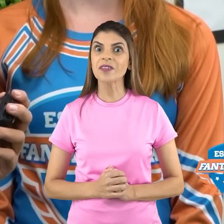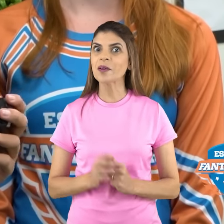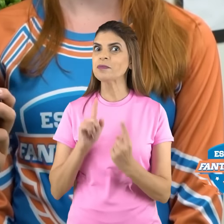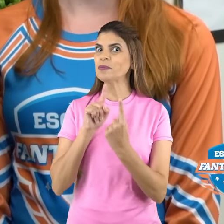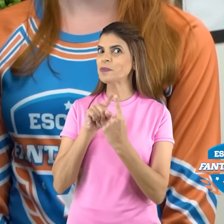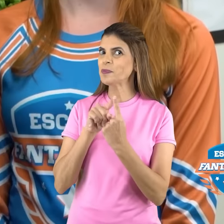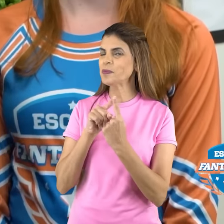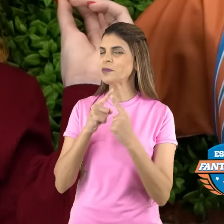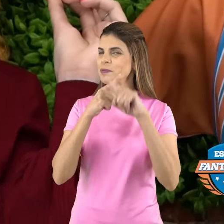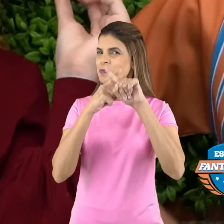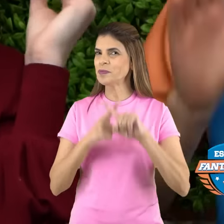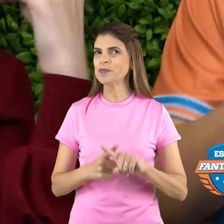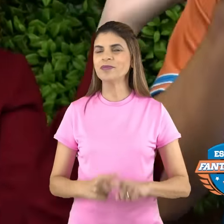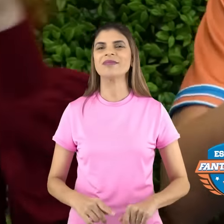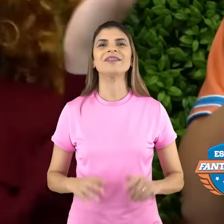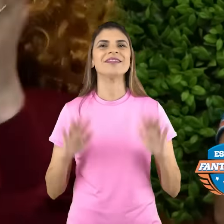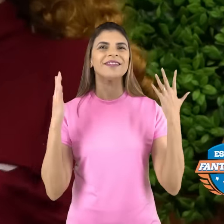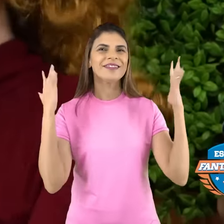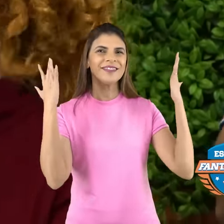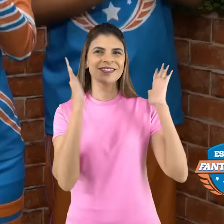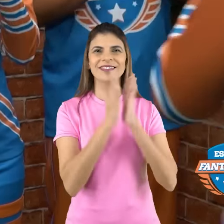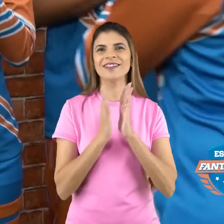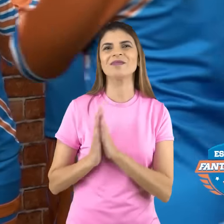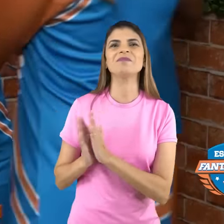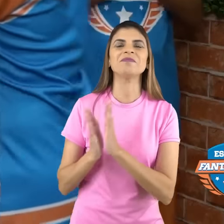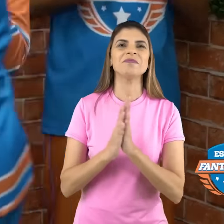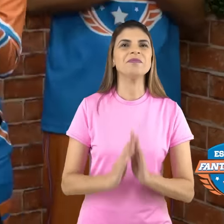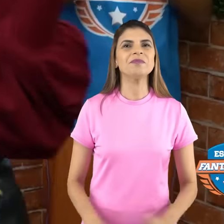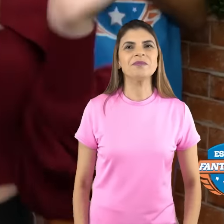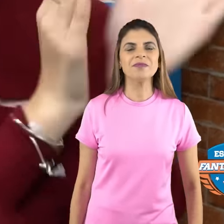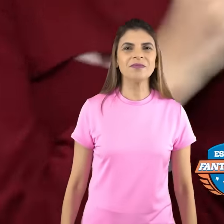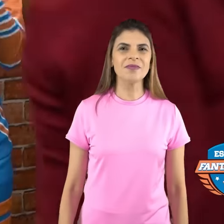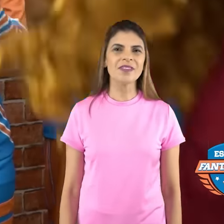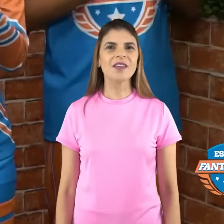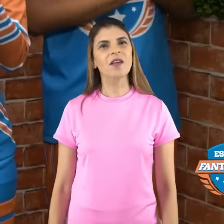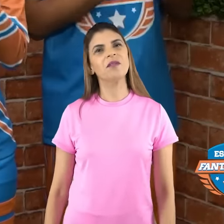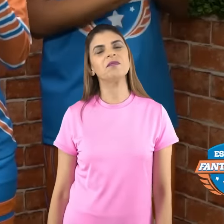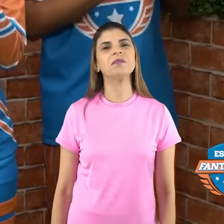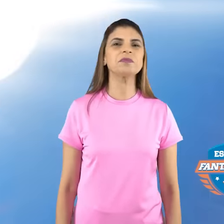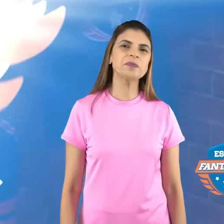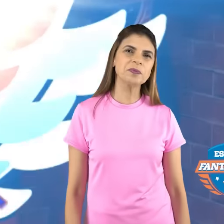ainda temos mais uma competidora.